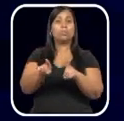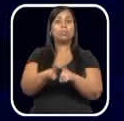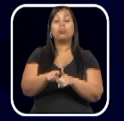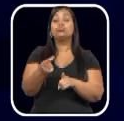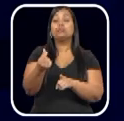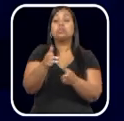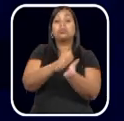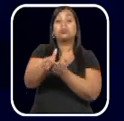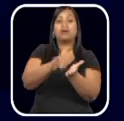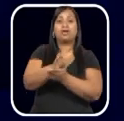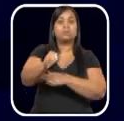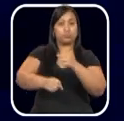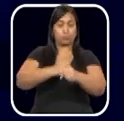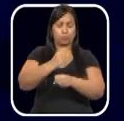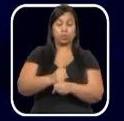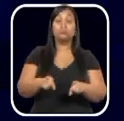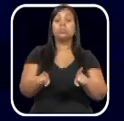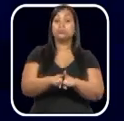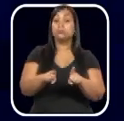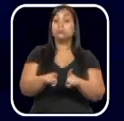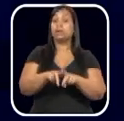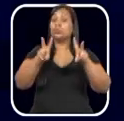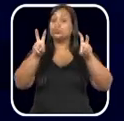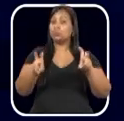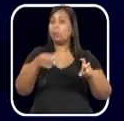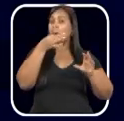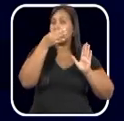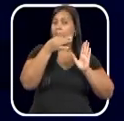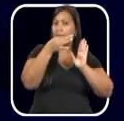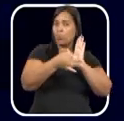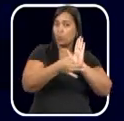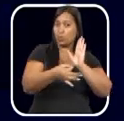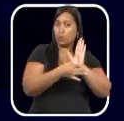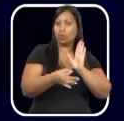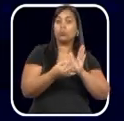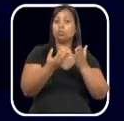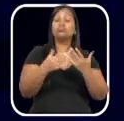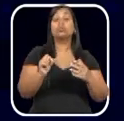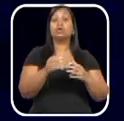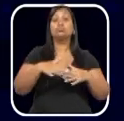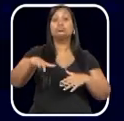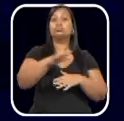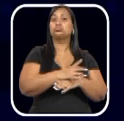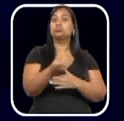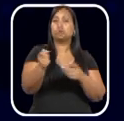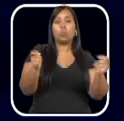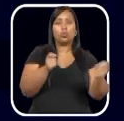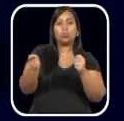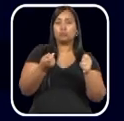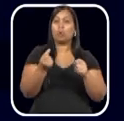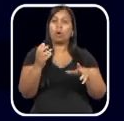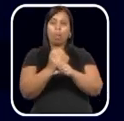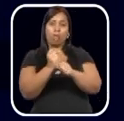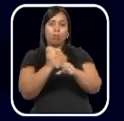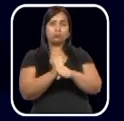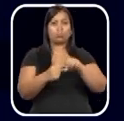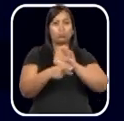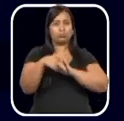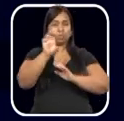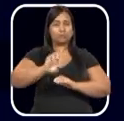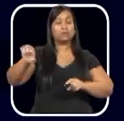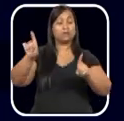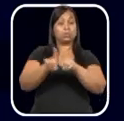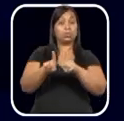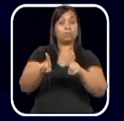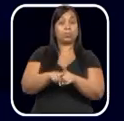o orçamento anual também sobre os pareceres prévios do Tribunal de Contas do Estado sobre as contas do prefeito e da mesa